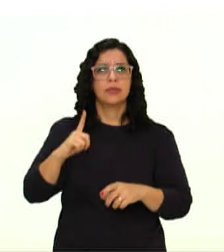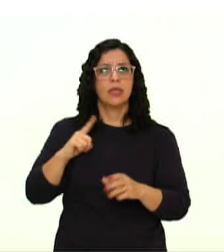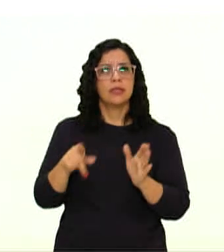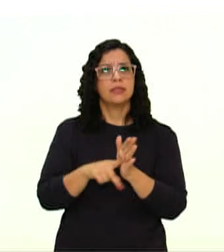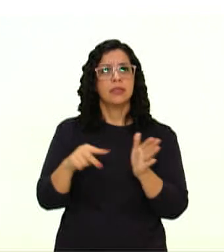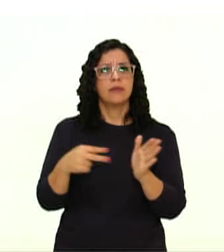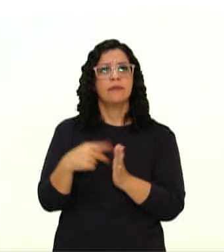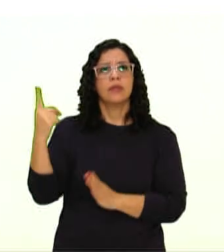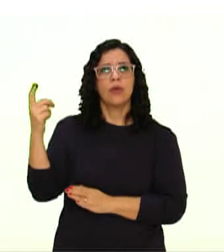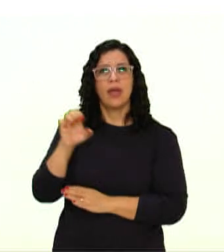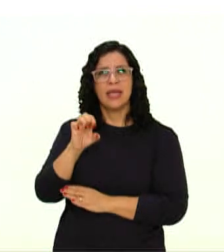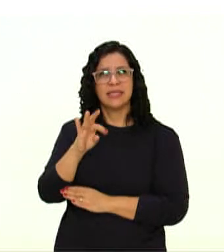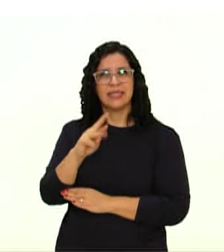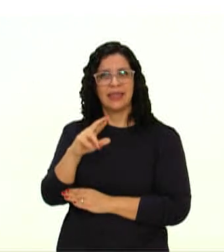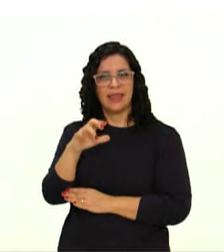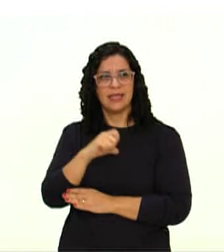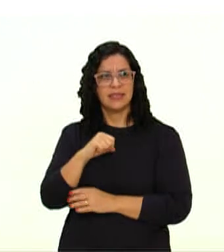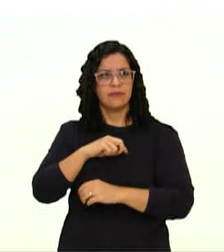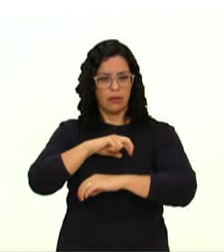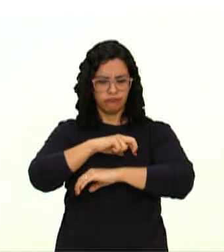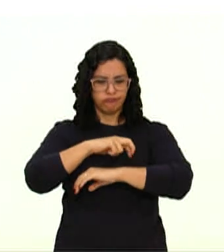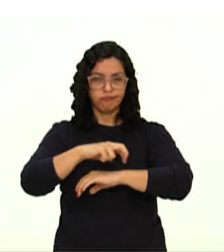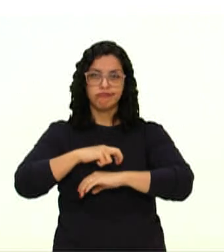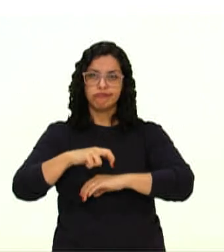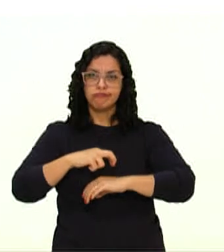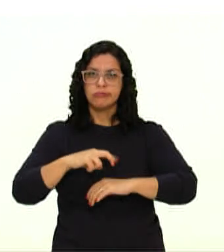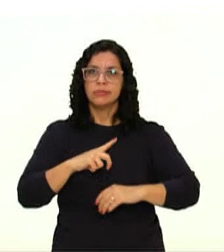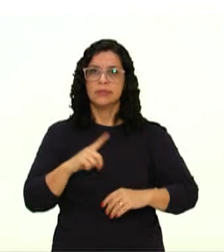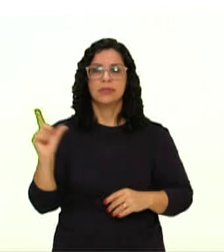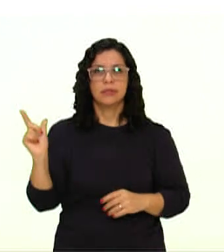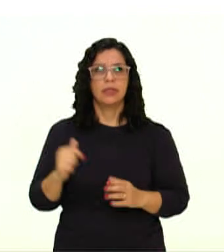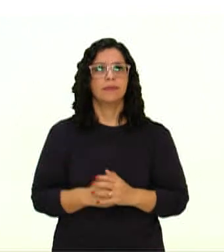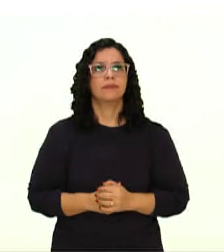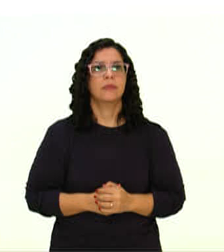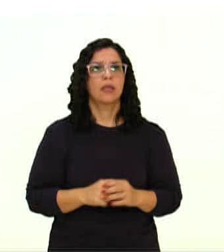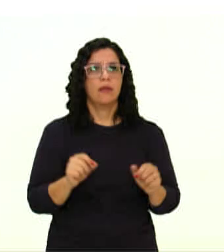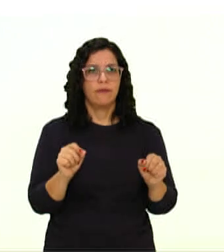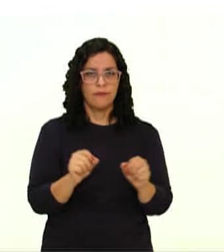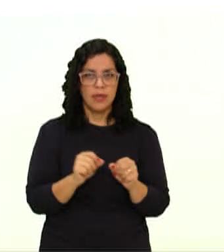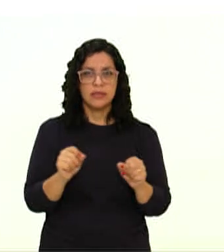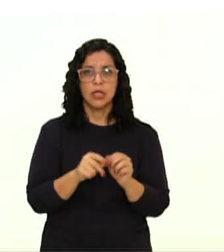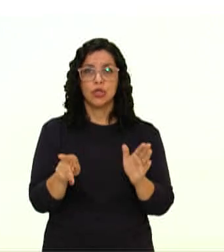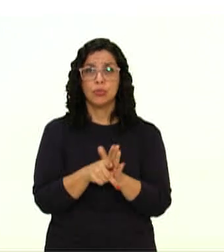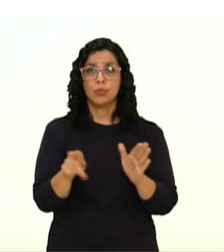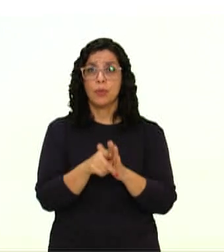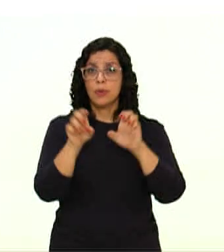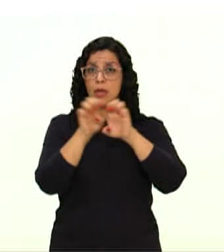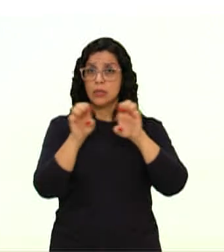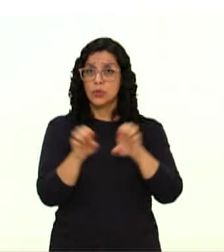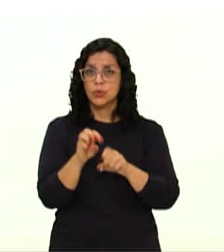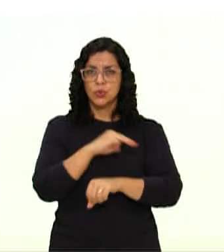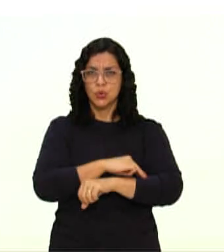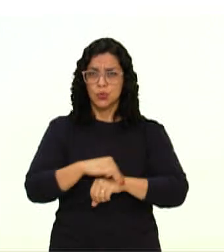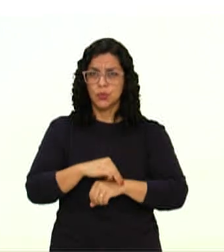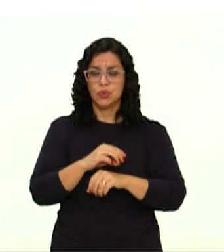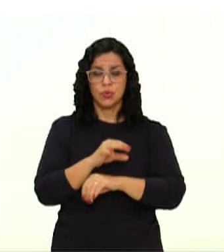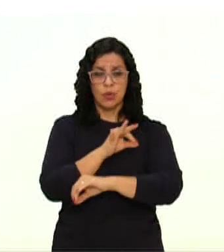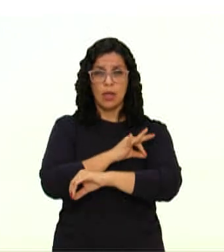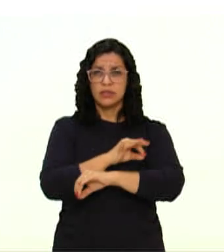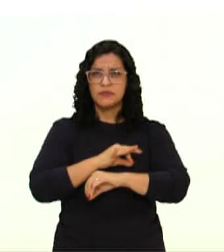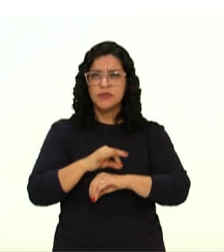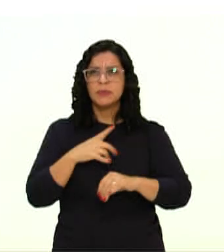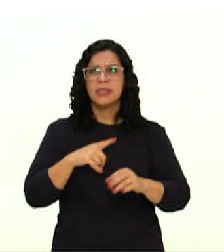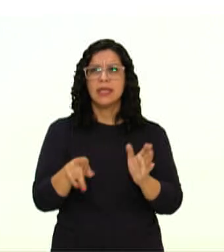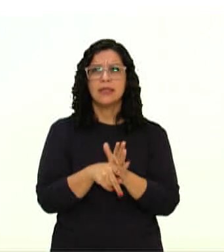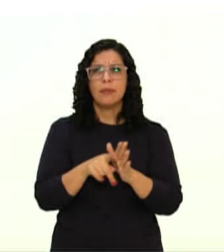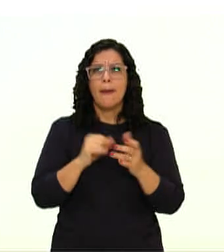Estriações são as chamadas estrias, né? Elas são transversais assim, né? Formando ali a estrutura do músculo. Cada fibra muscular apresenta uma série